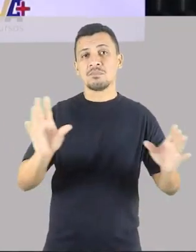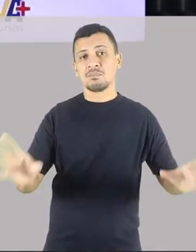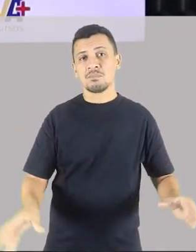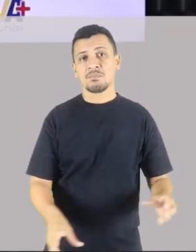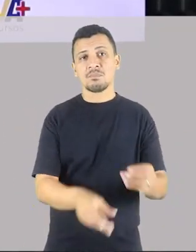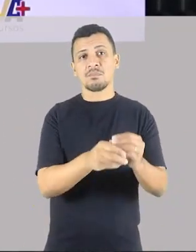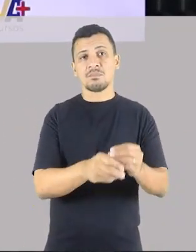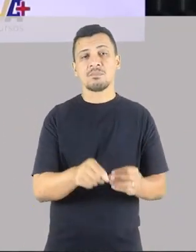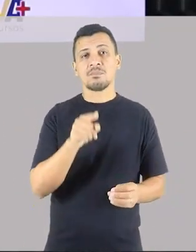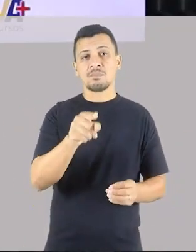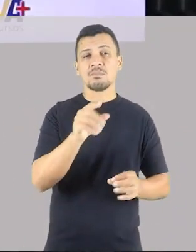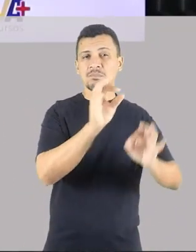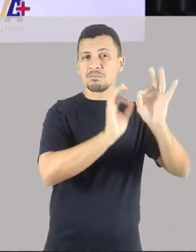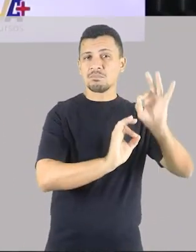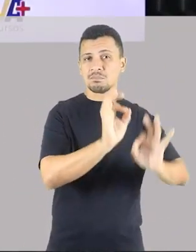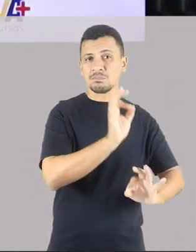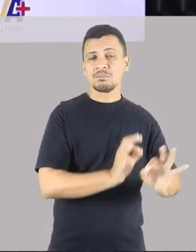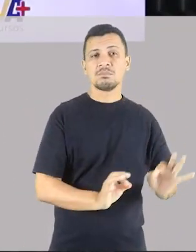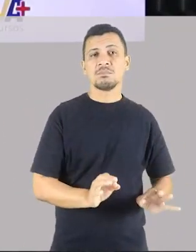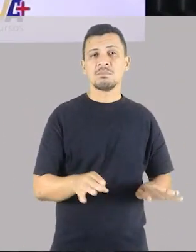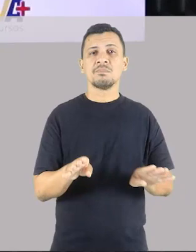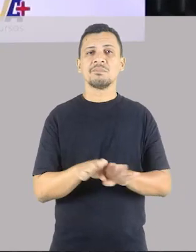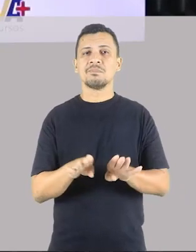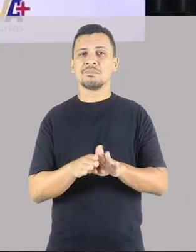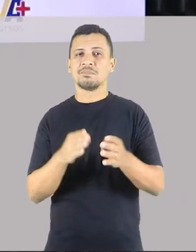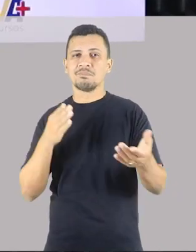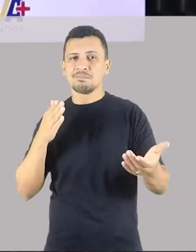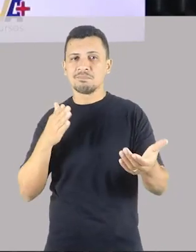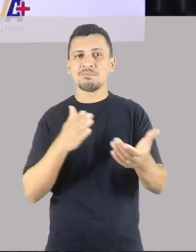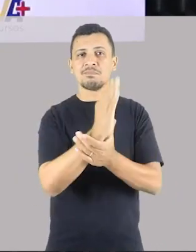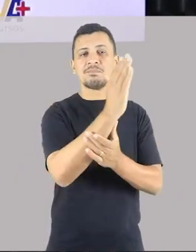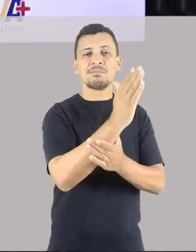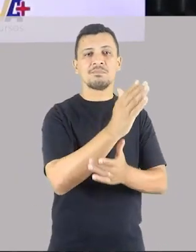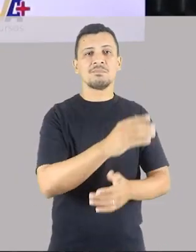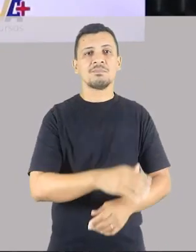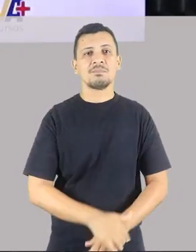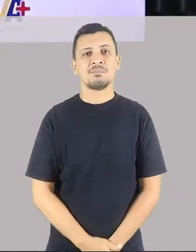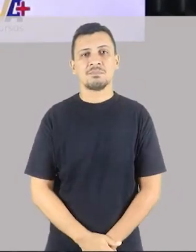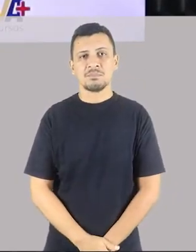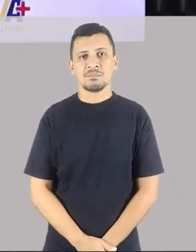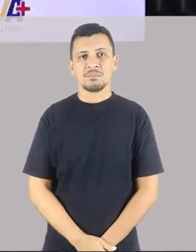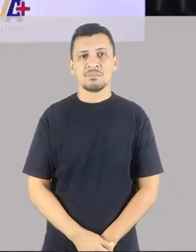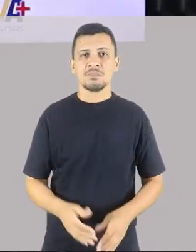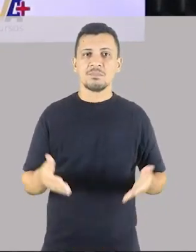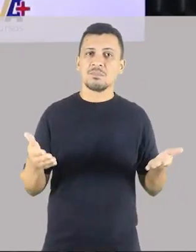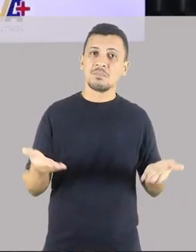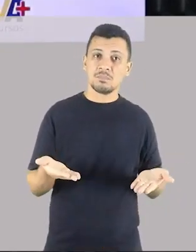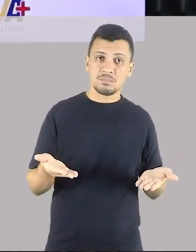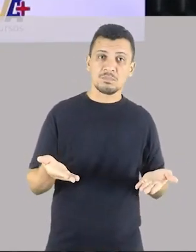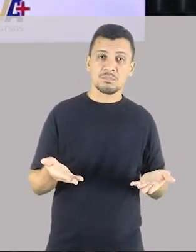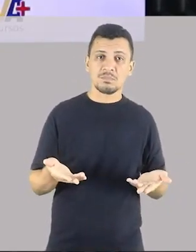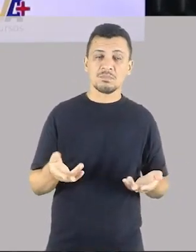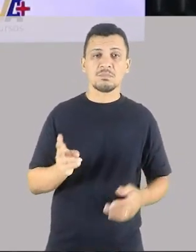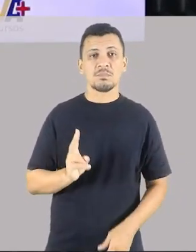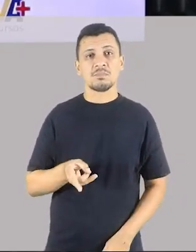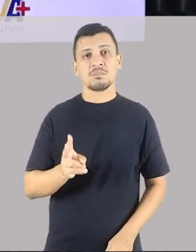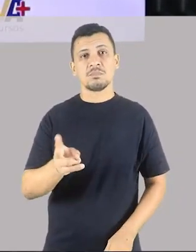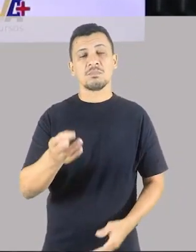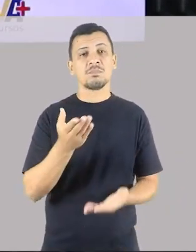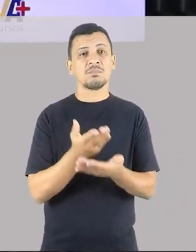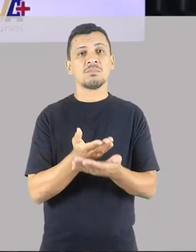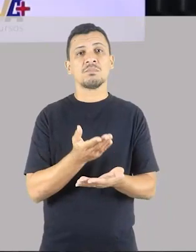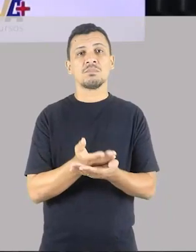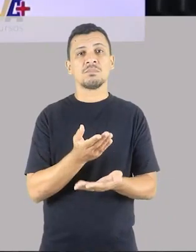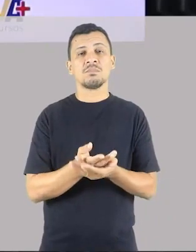sua preparação e consequente aprovação. Tá? Hoje nós vamos dar continuidade ao estudo